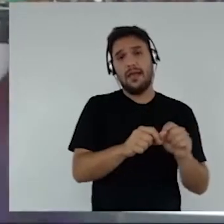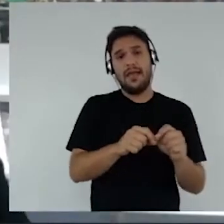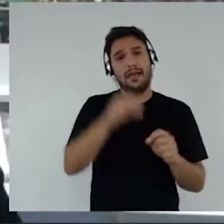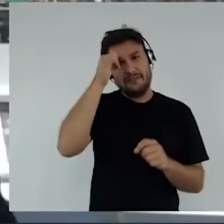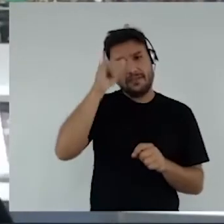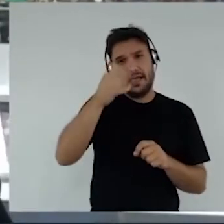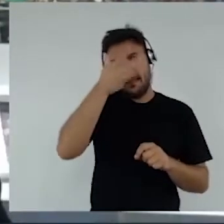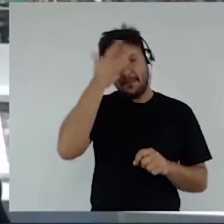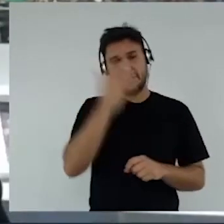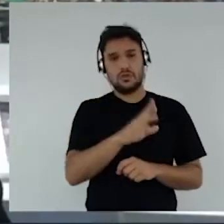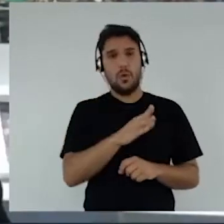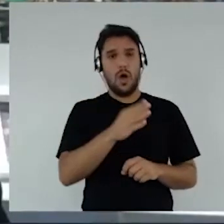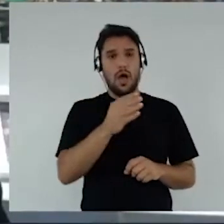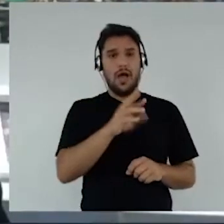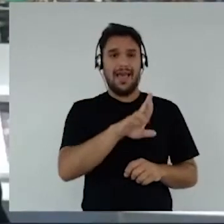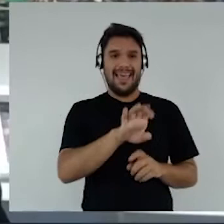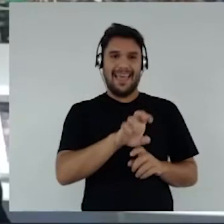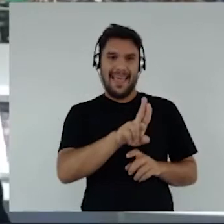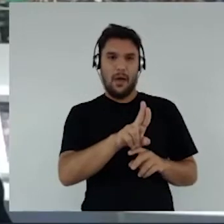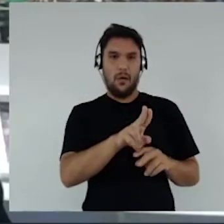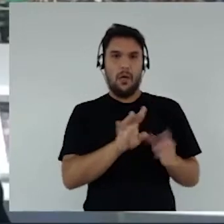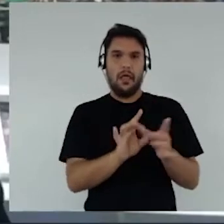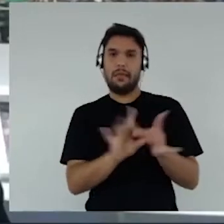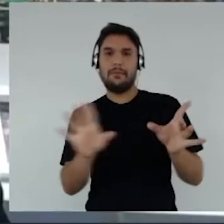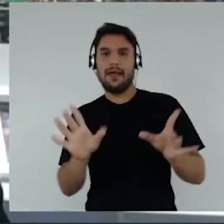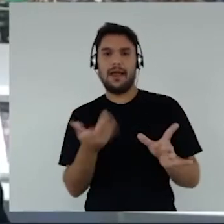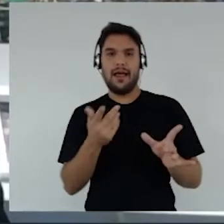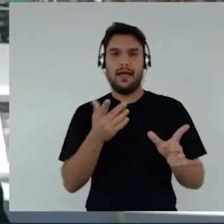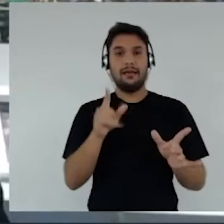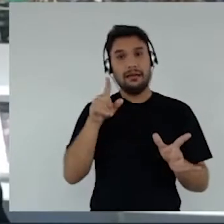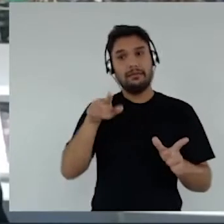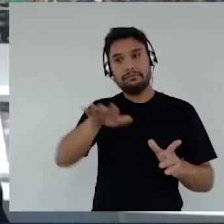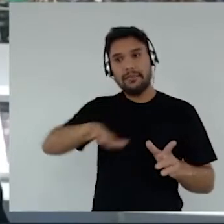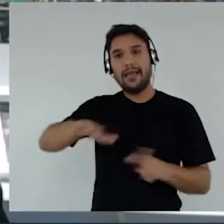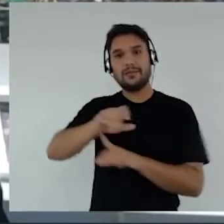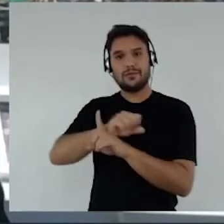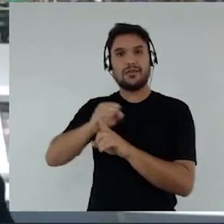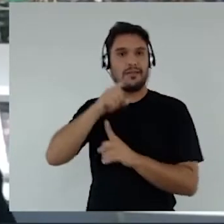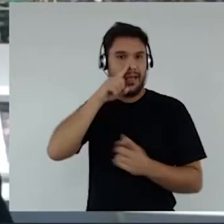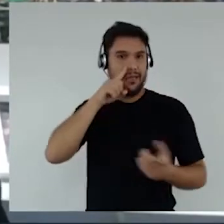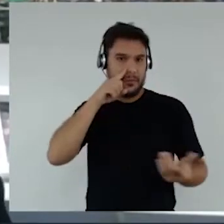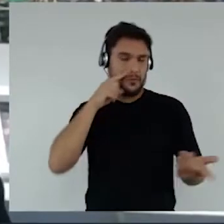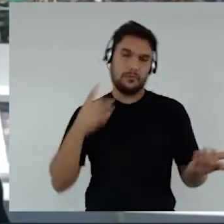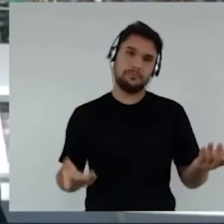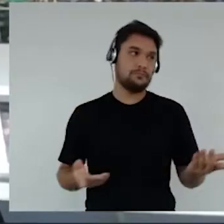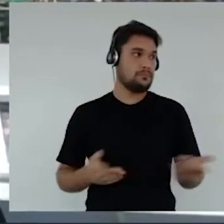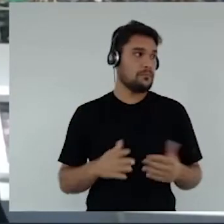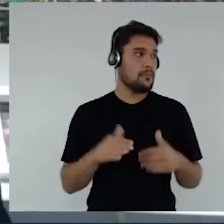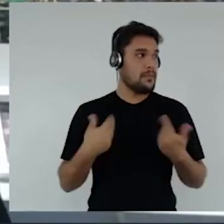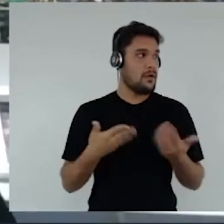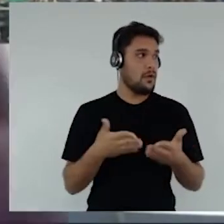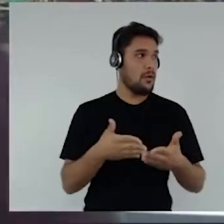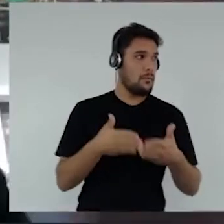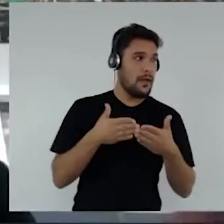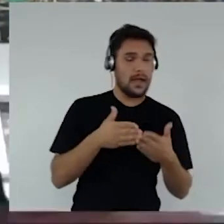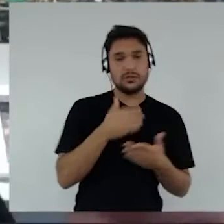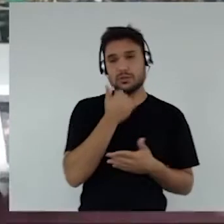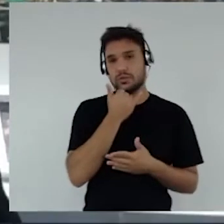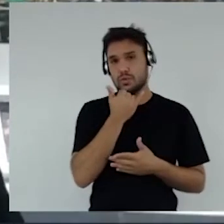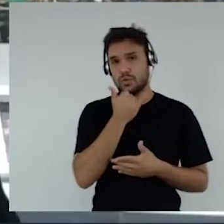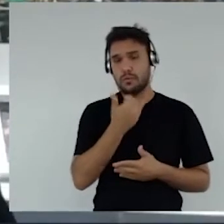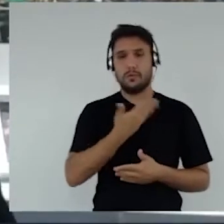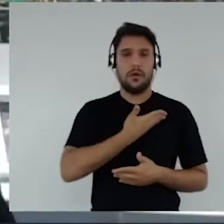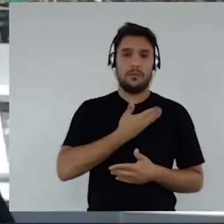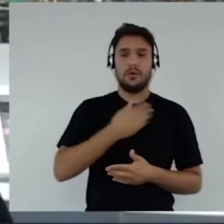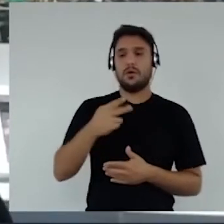que possam representar risco patente para a sociedade, tá? Então, eu peço desculpa a qualquer amigo